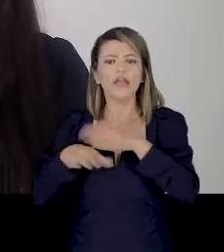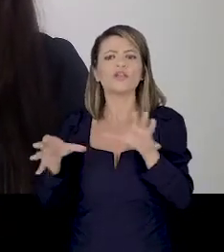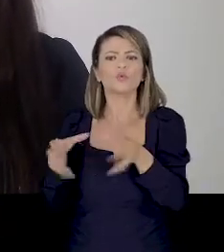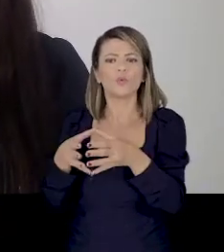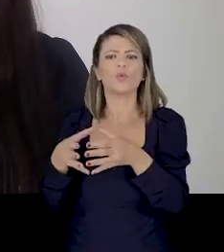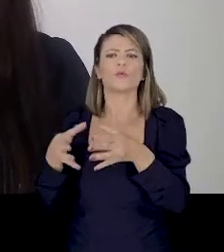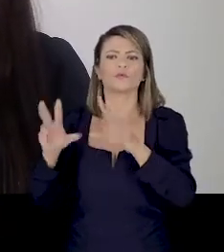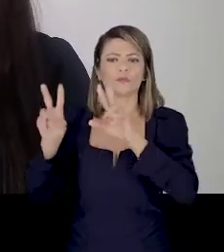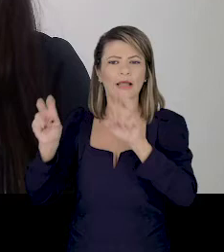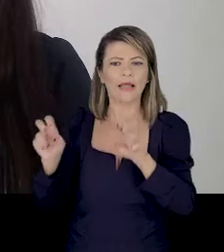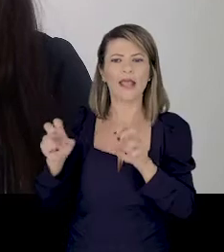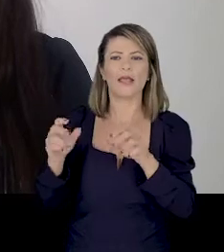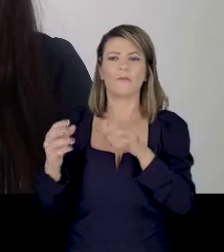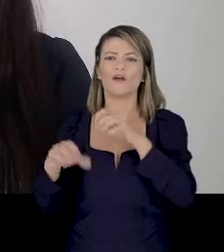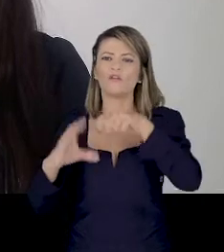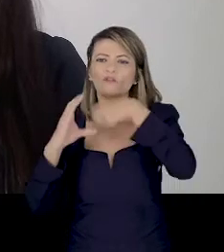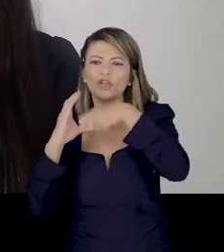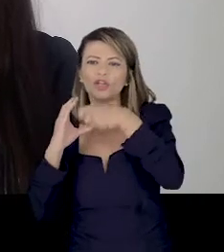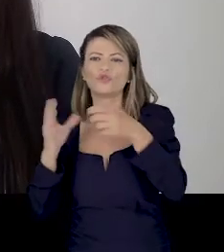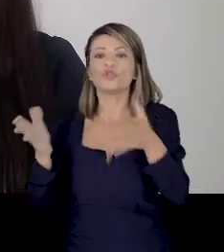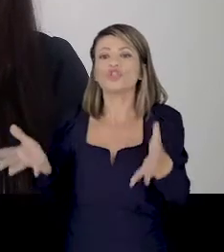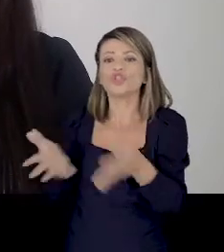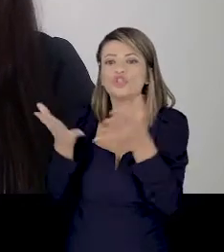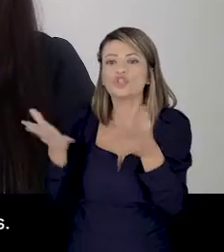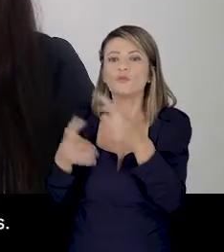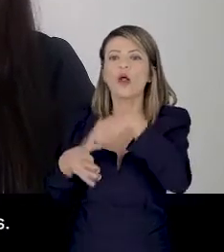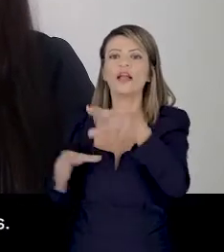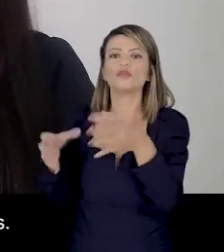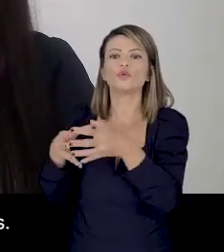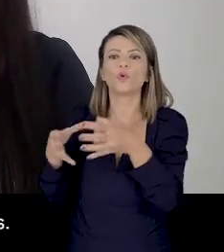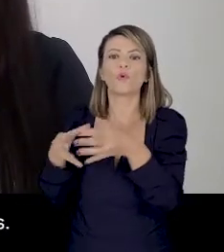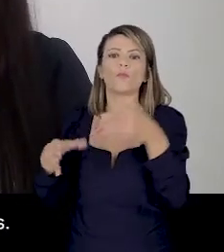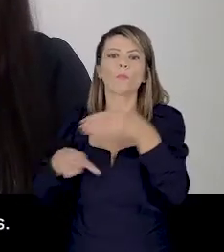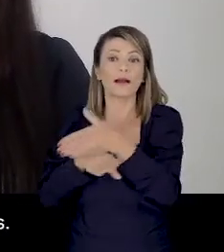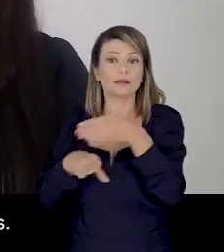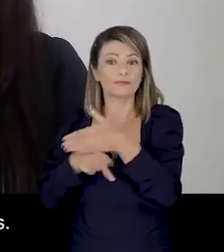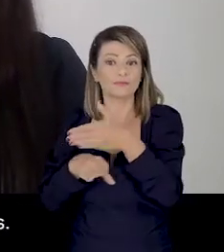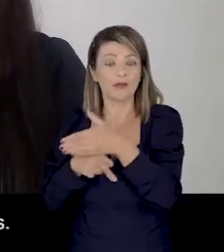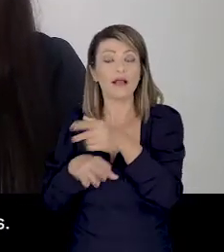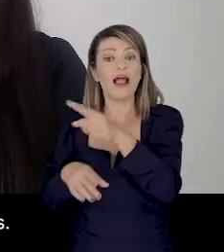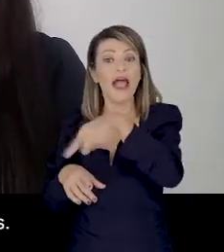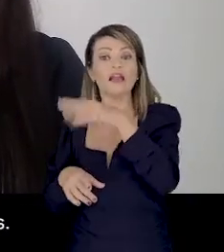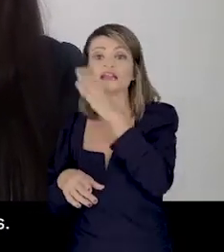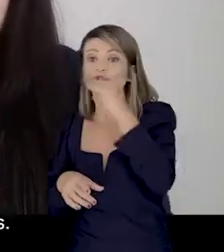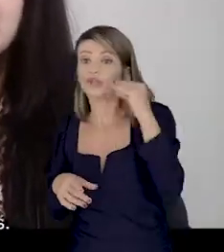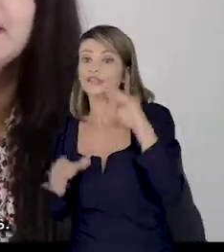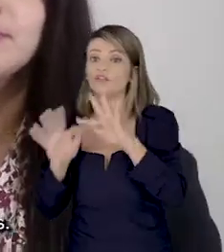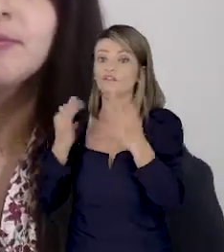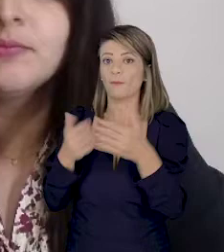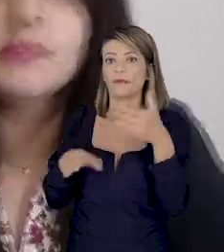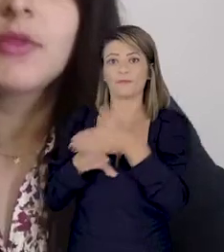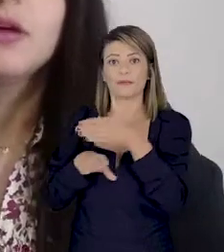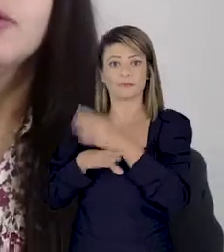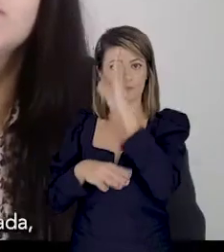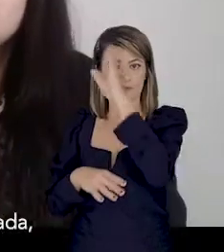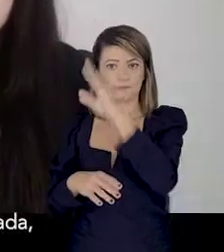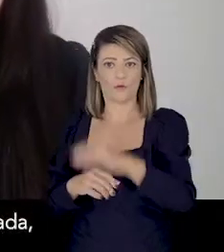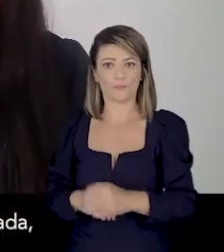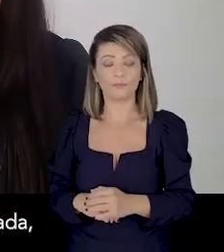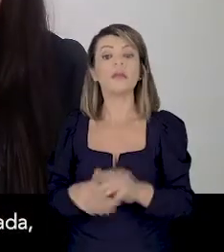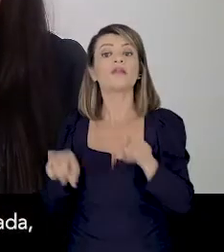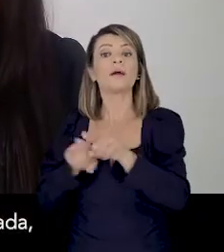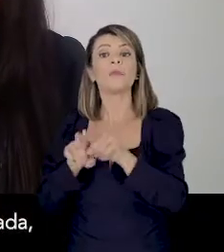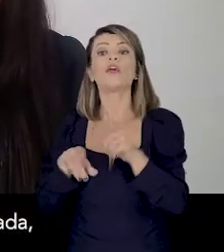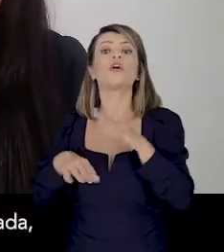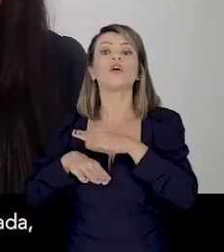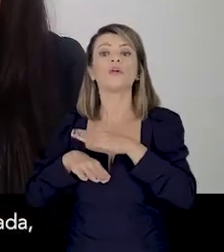grupos temáticos através de vídeos que estimulassem a participação dos adolescentes e de suas famílias. Começou